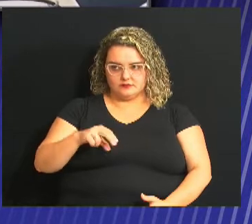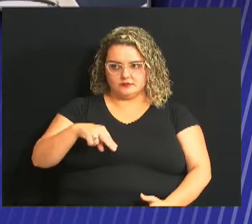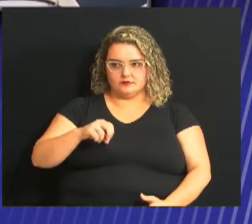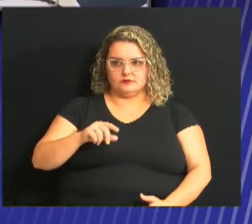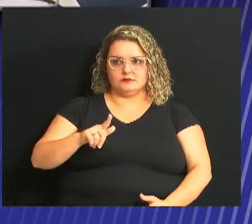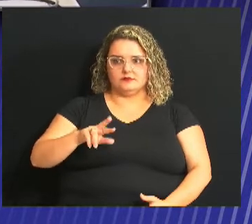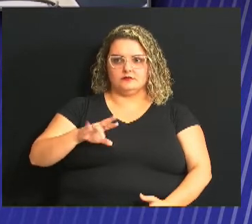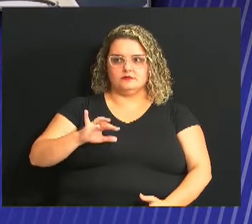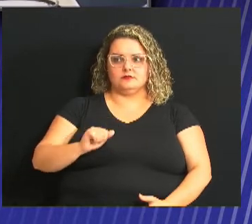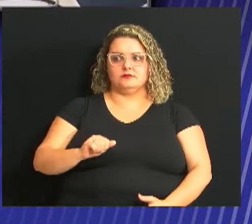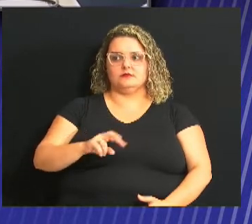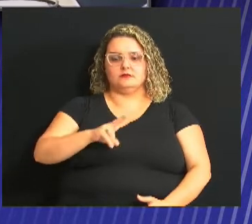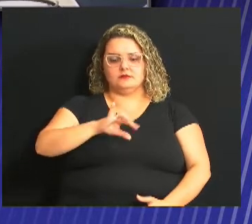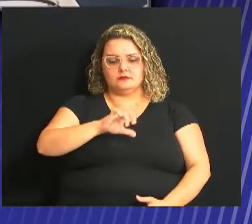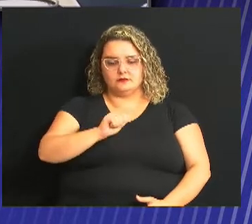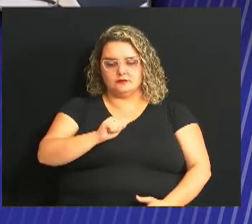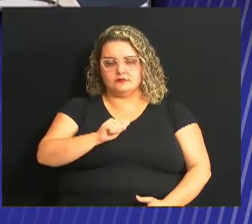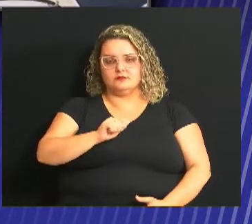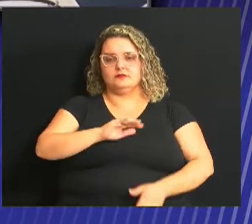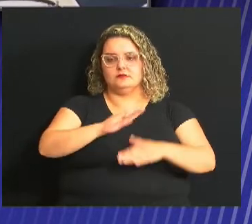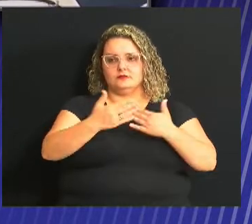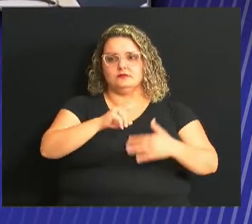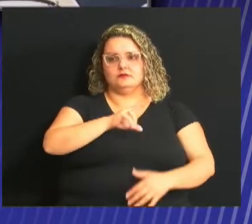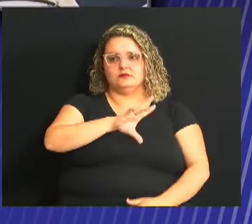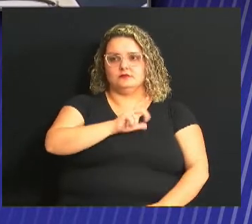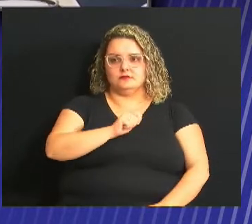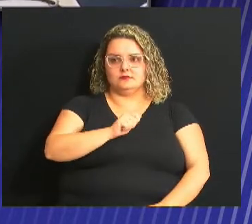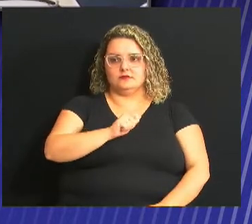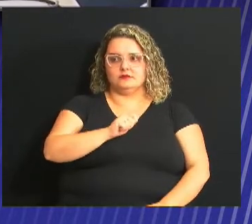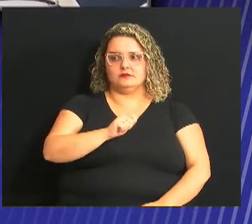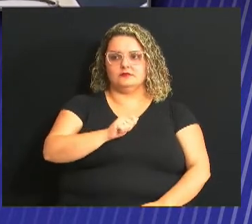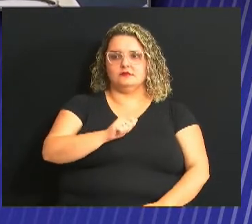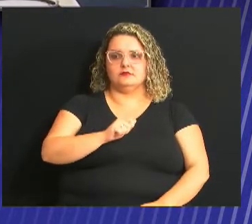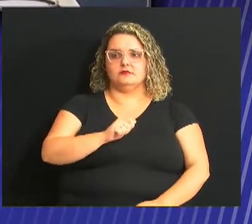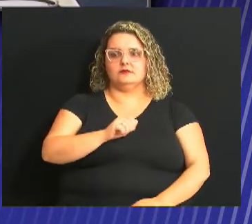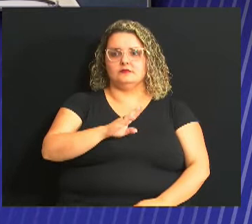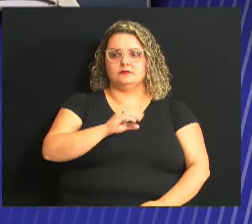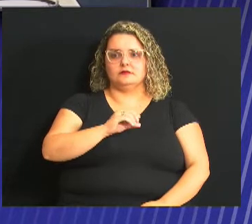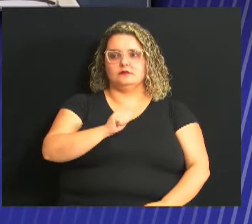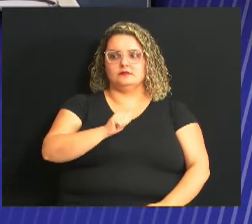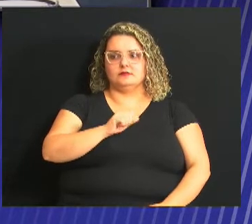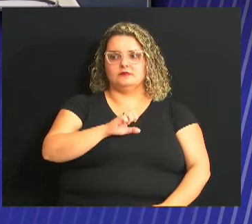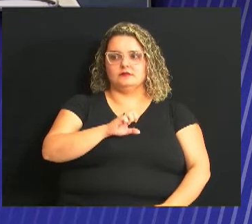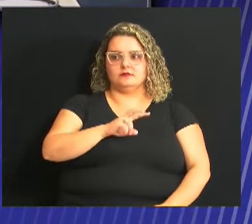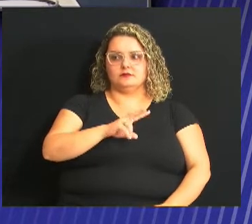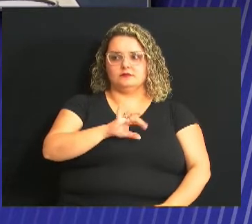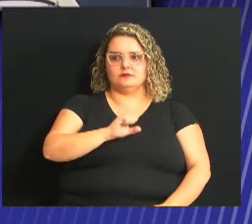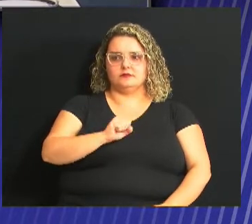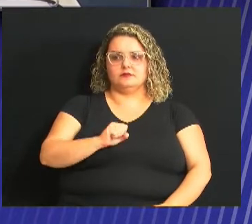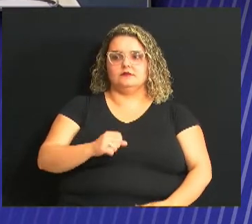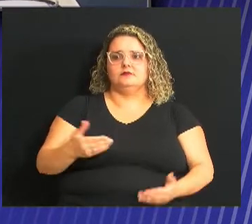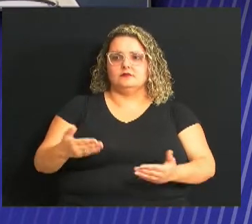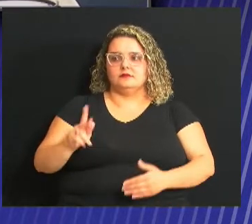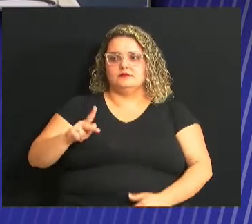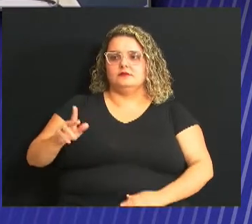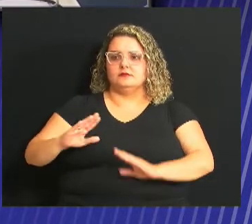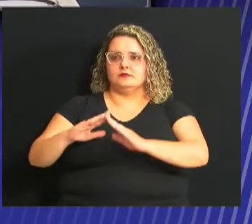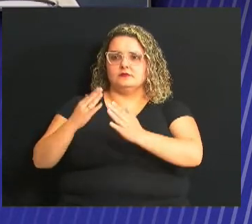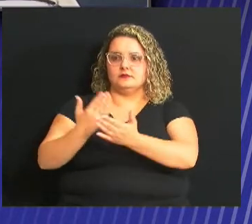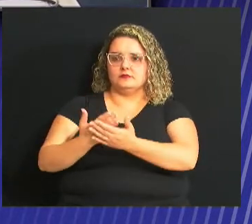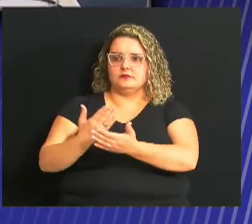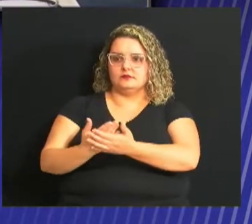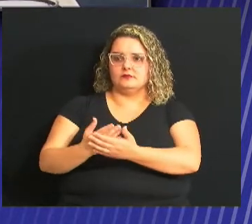Boa Vista, e atualmente é professor articulador da Escola Estadual Professor Carlos Cristóvão